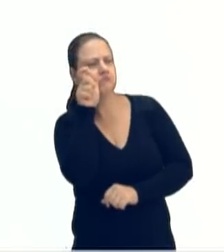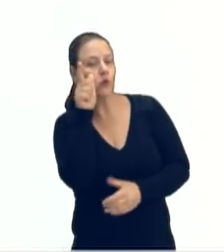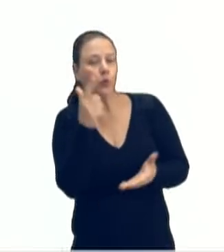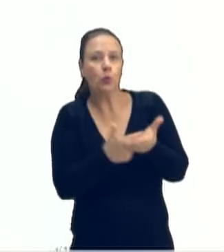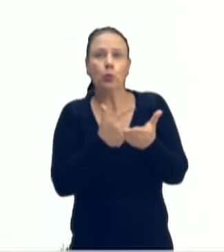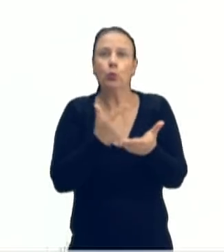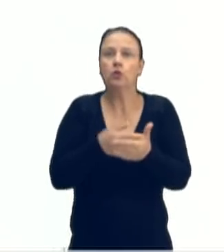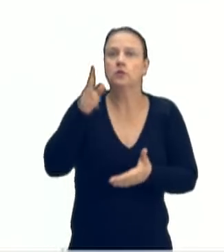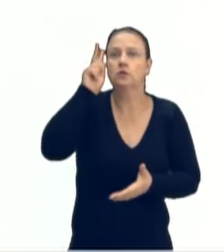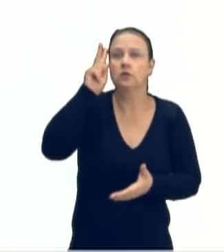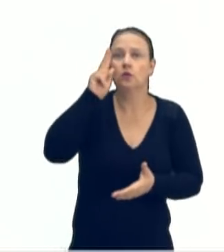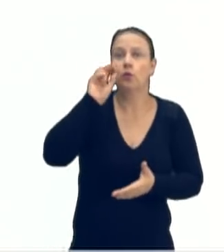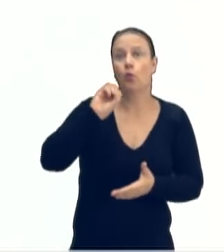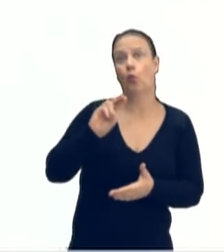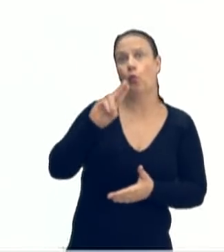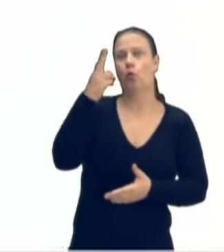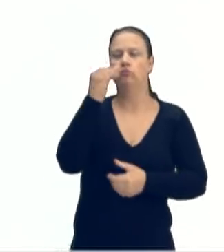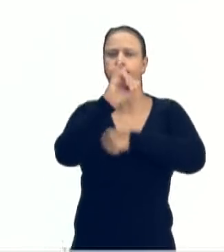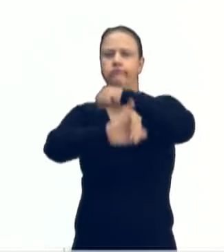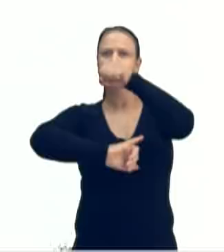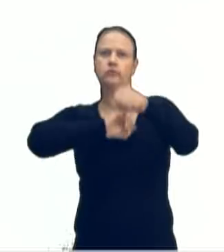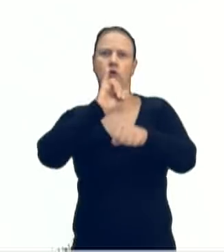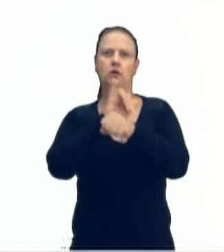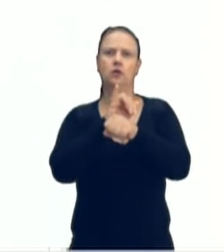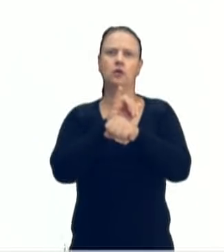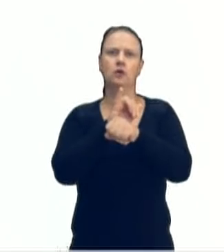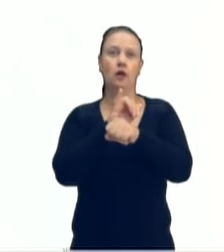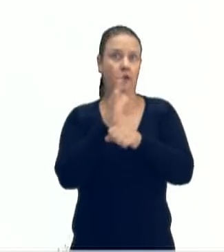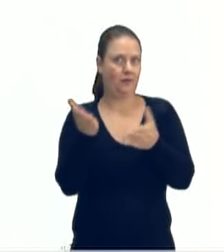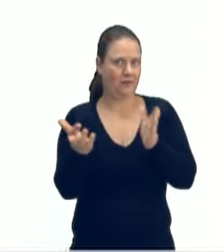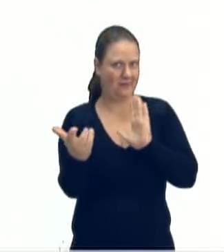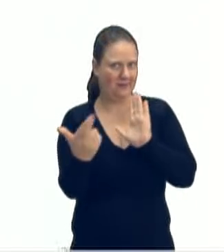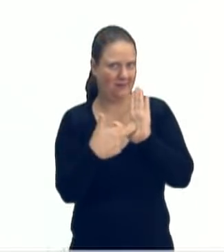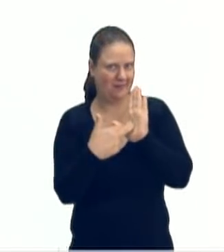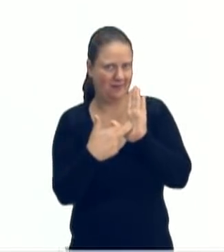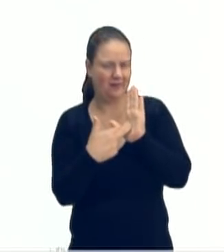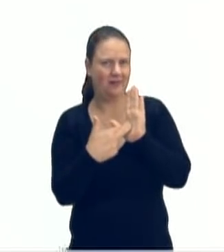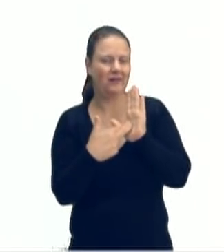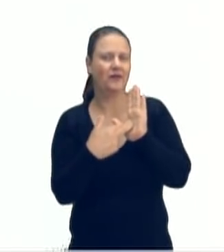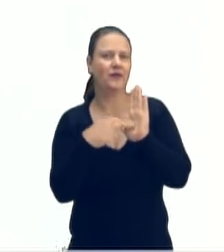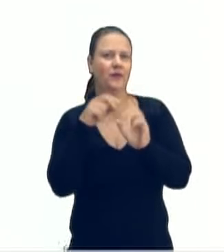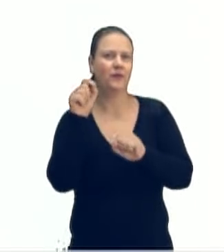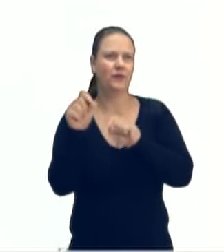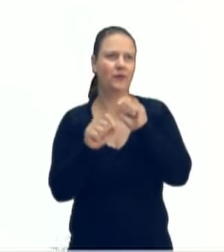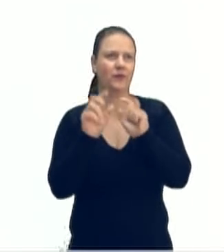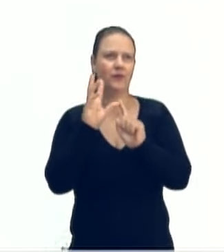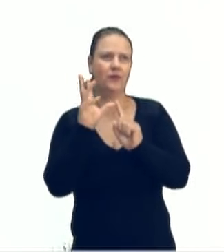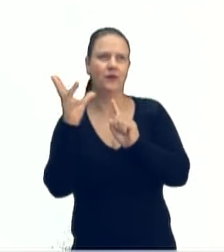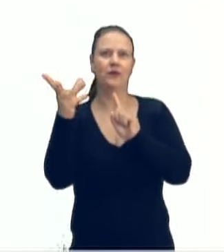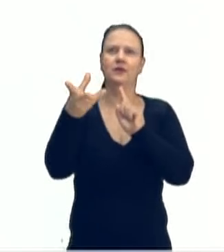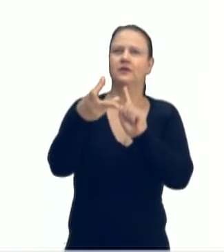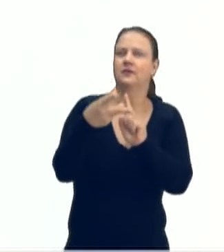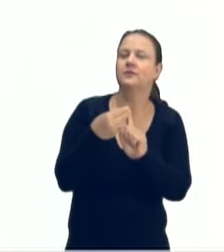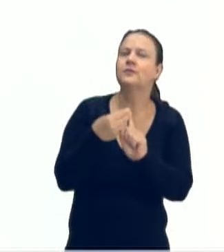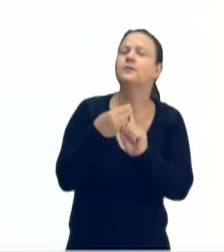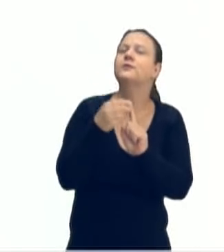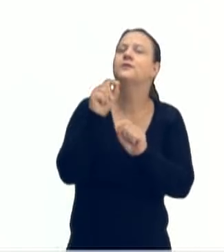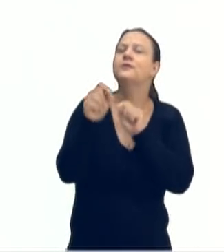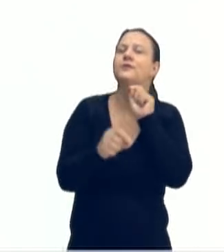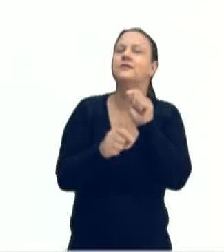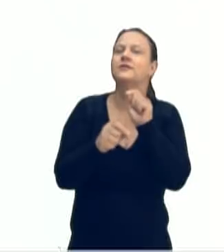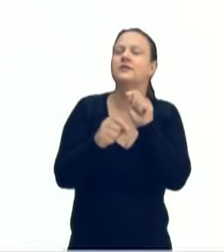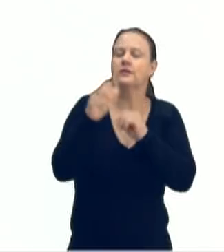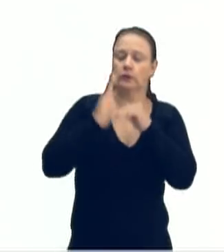na internet. E agora vamos para a resposta. O busto de Nefertiti é uma peça feita pelos